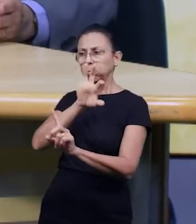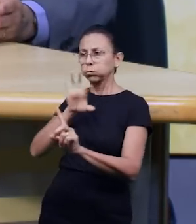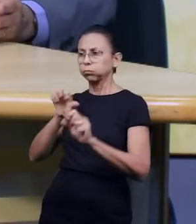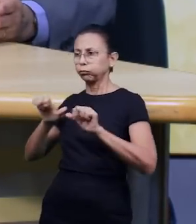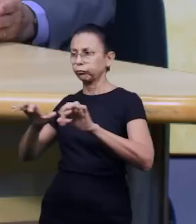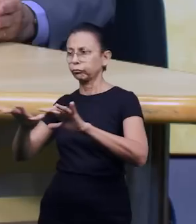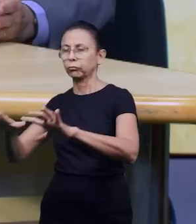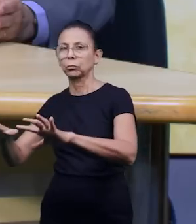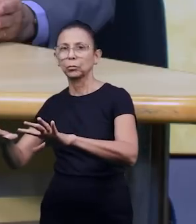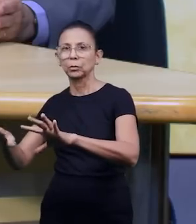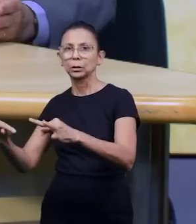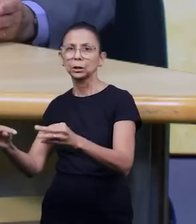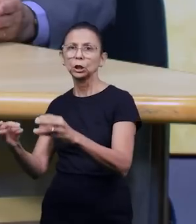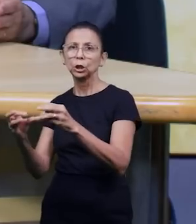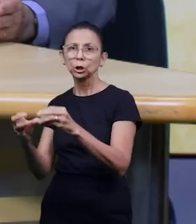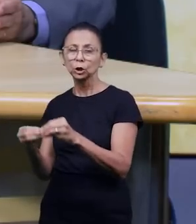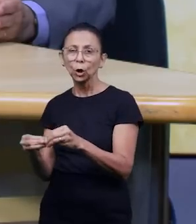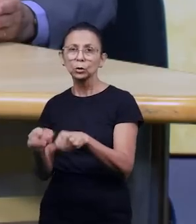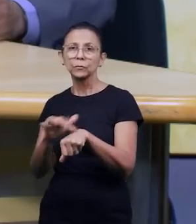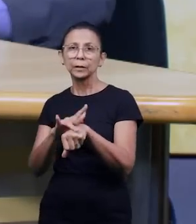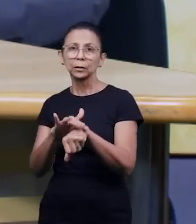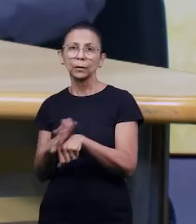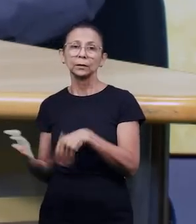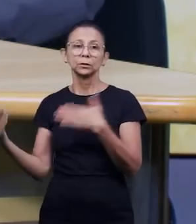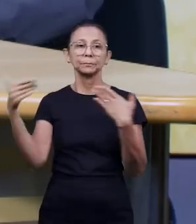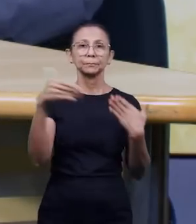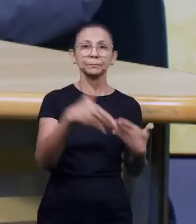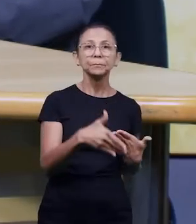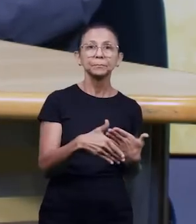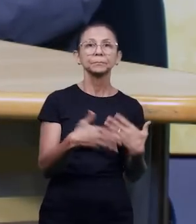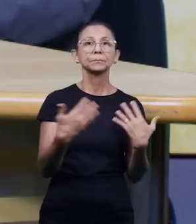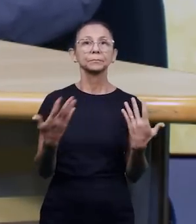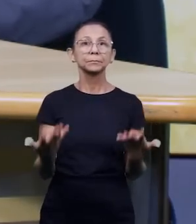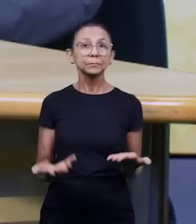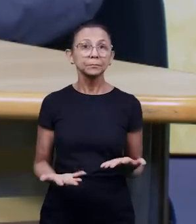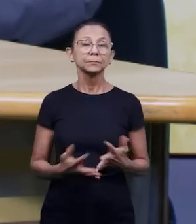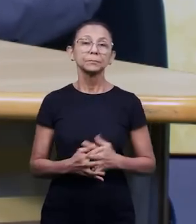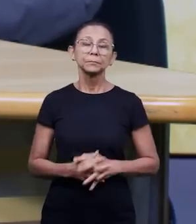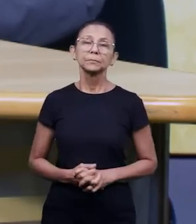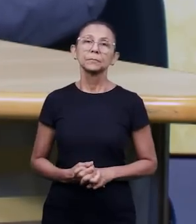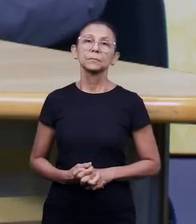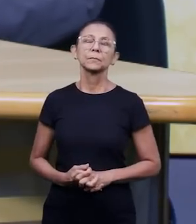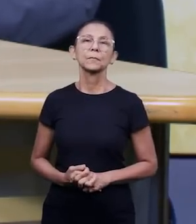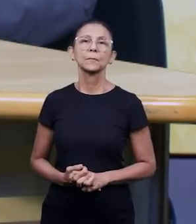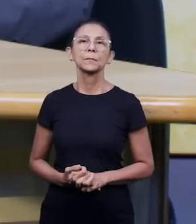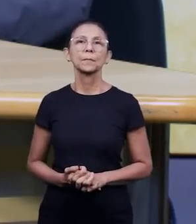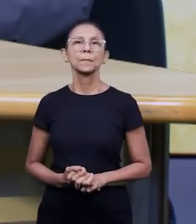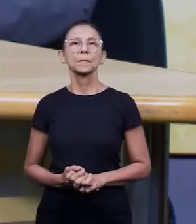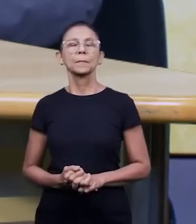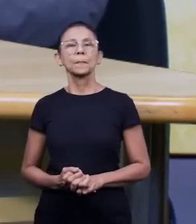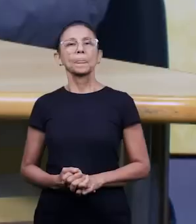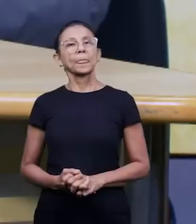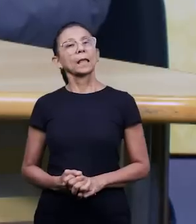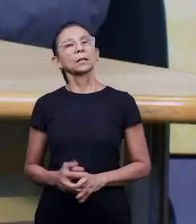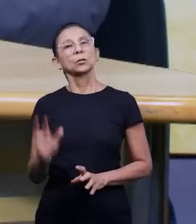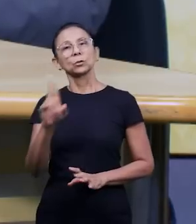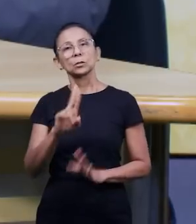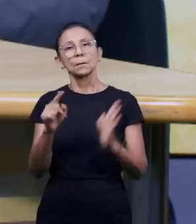certo. A igreja é um organismo vivo. Então veja uma coisa, se ela é um organismo